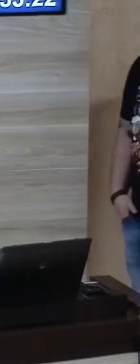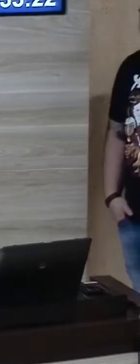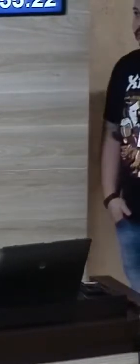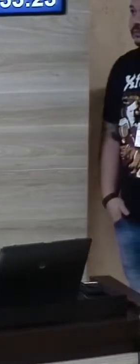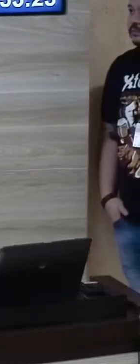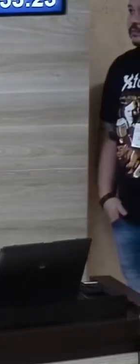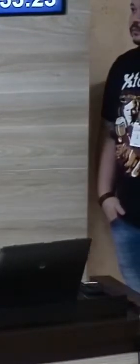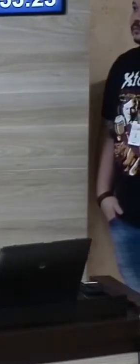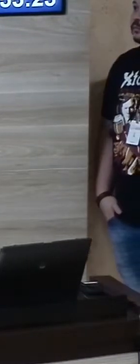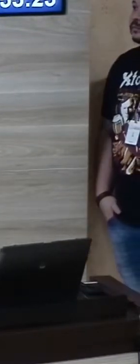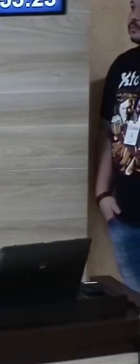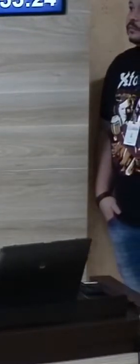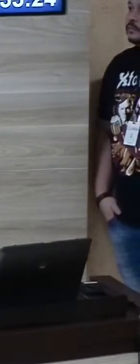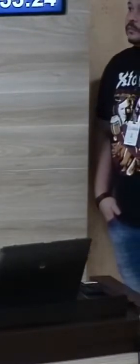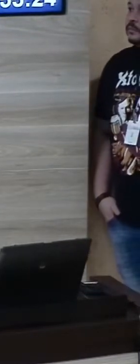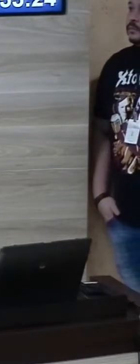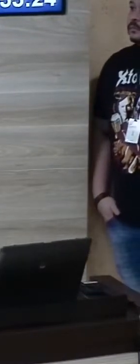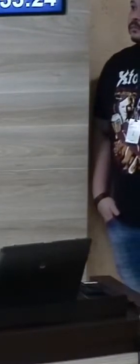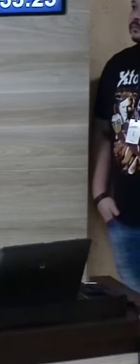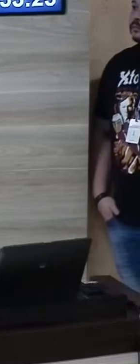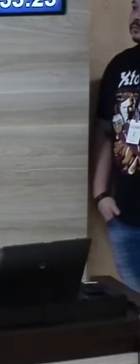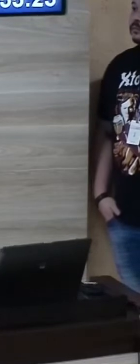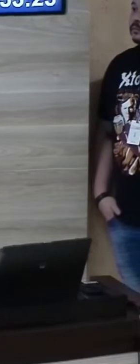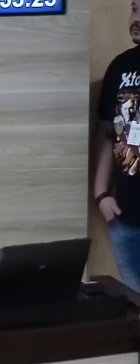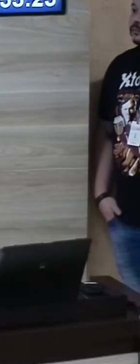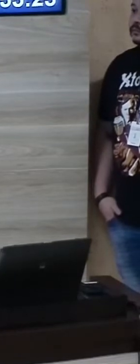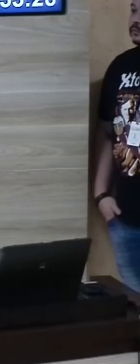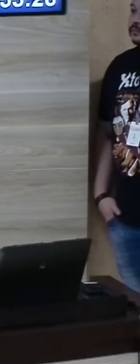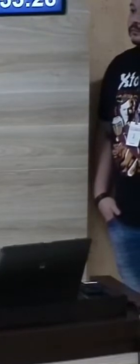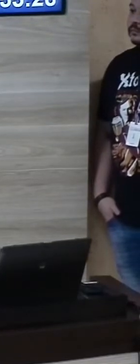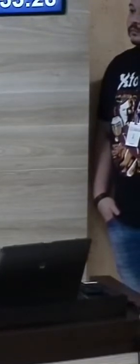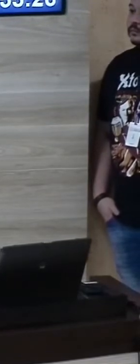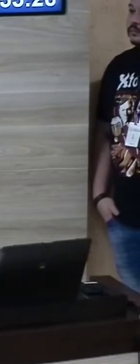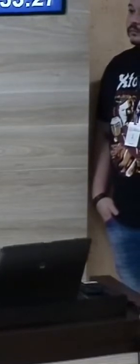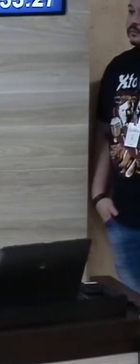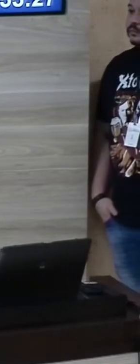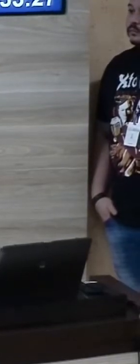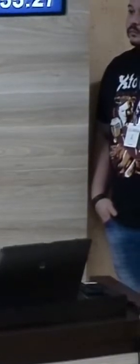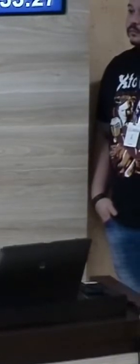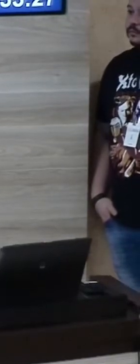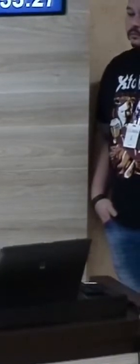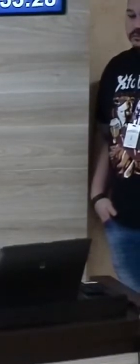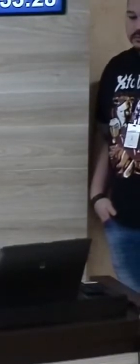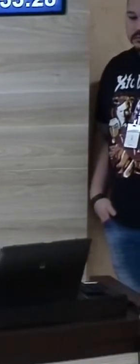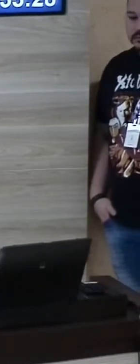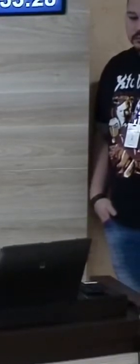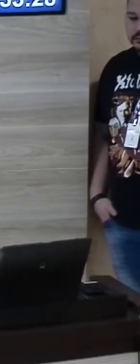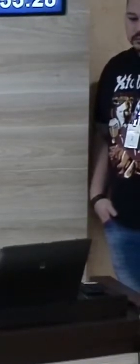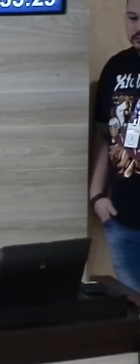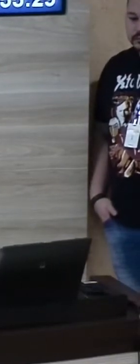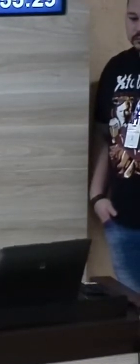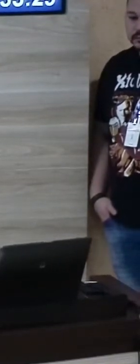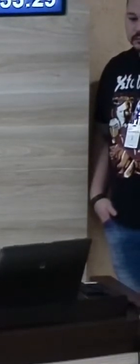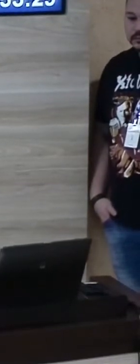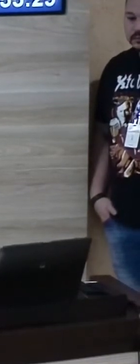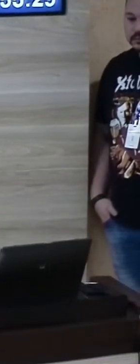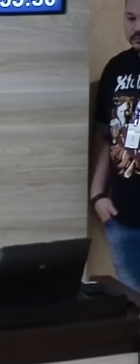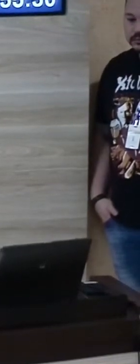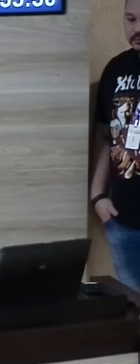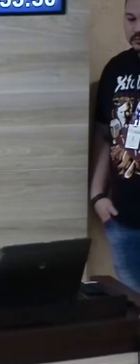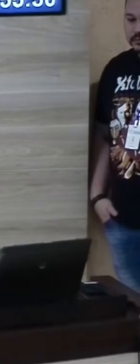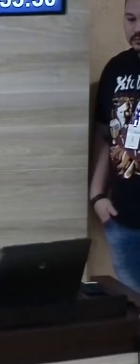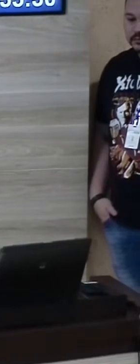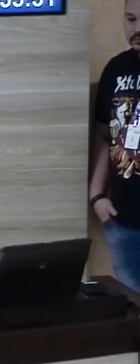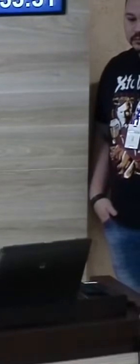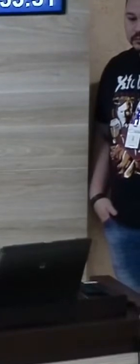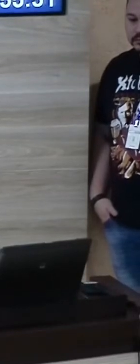Inclusive no Parque Cidade existe, tá certo. Bom requerimento, eu acho que nós devemos ficar atento, porque